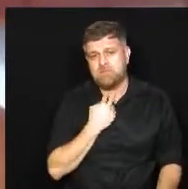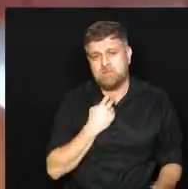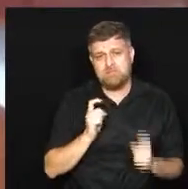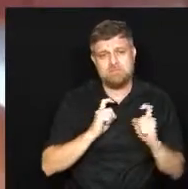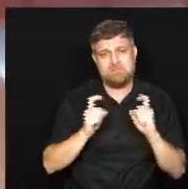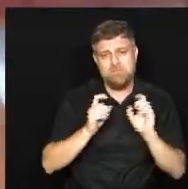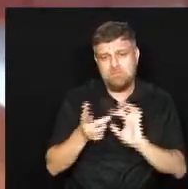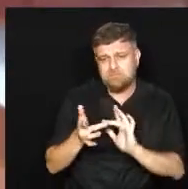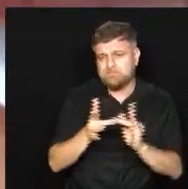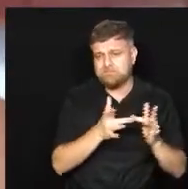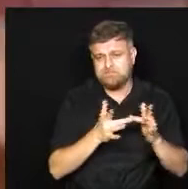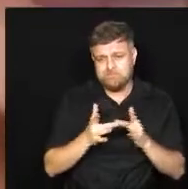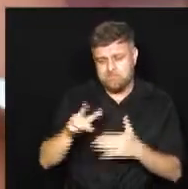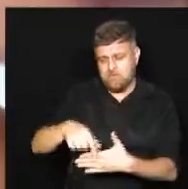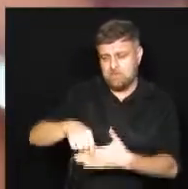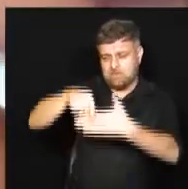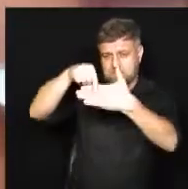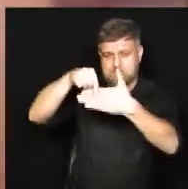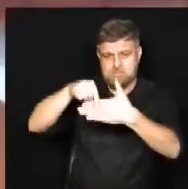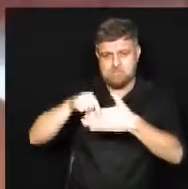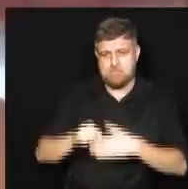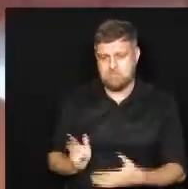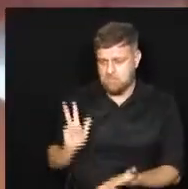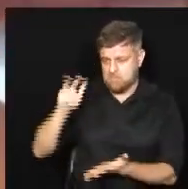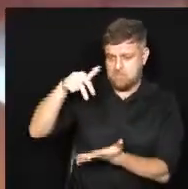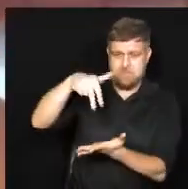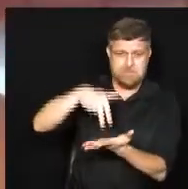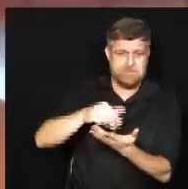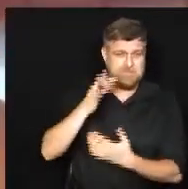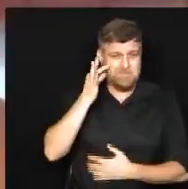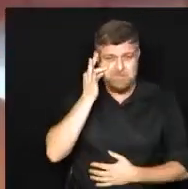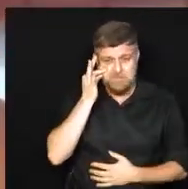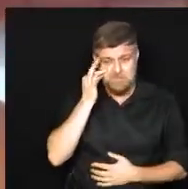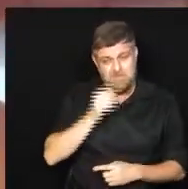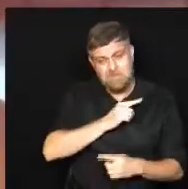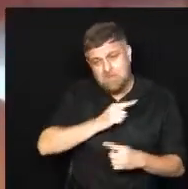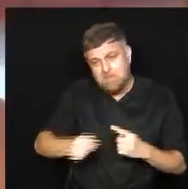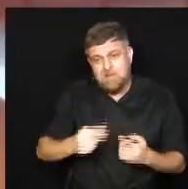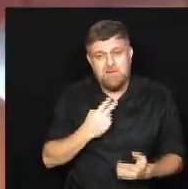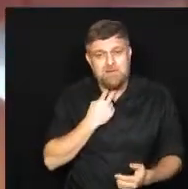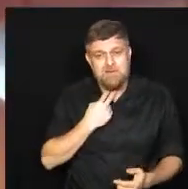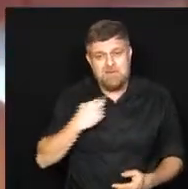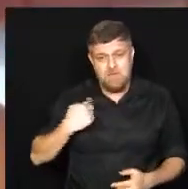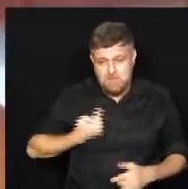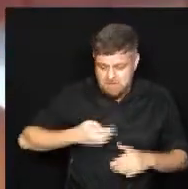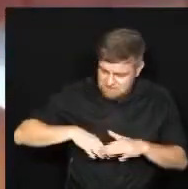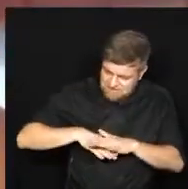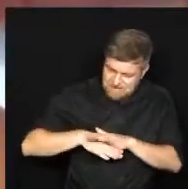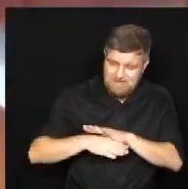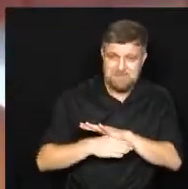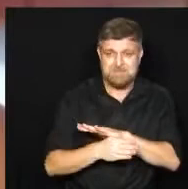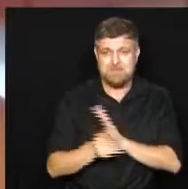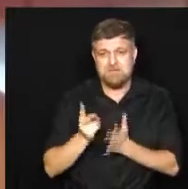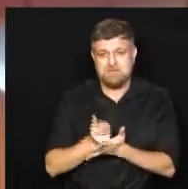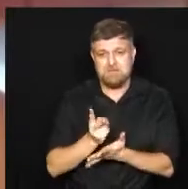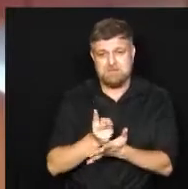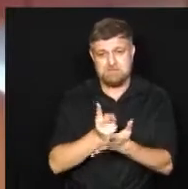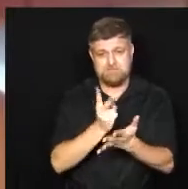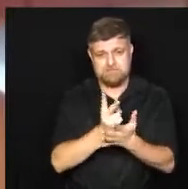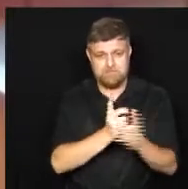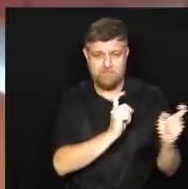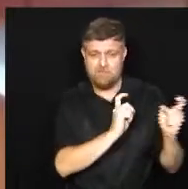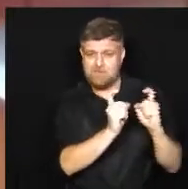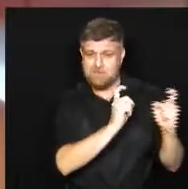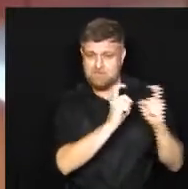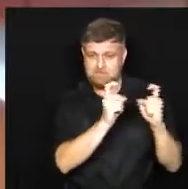trazer lideranças, movimentos, entidades, que é a forma de costume que nós fazemos as